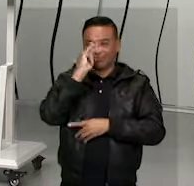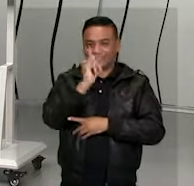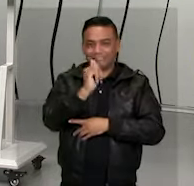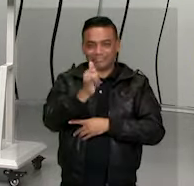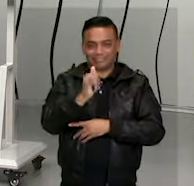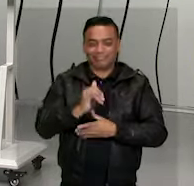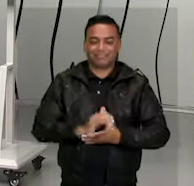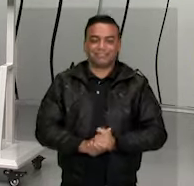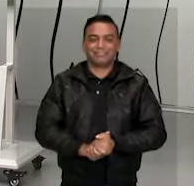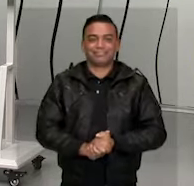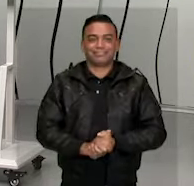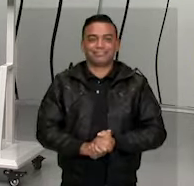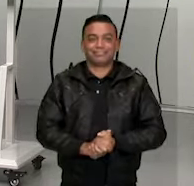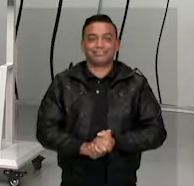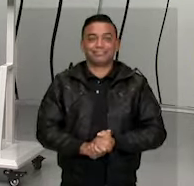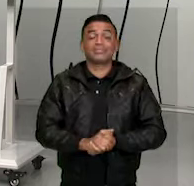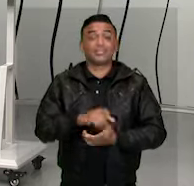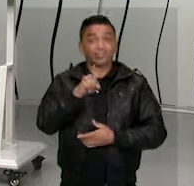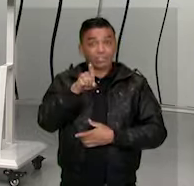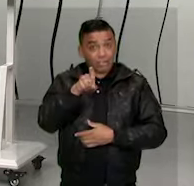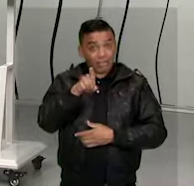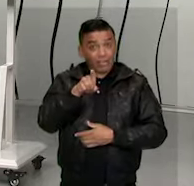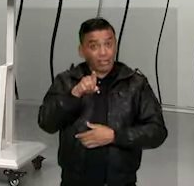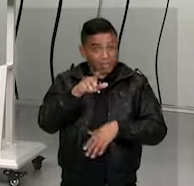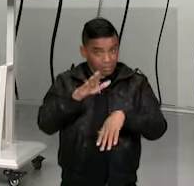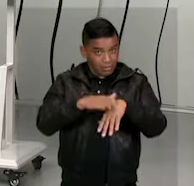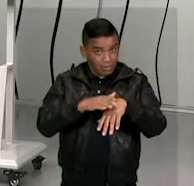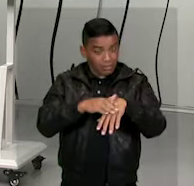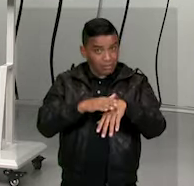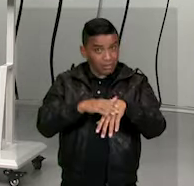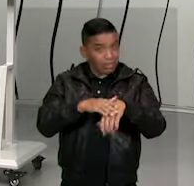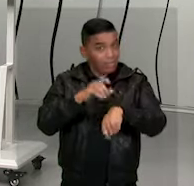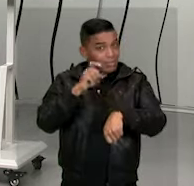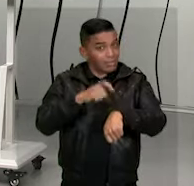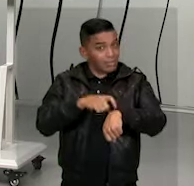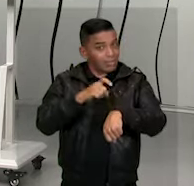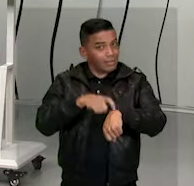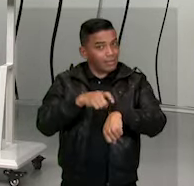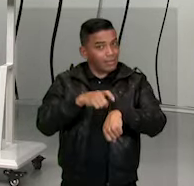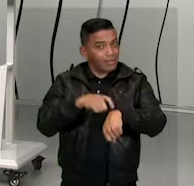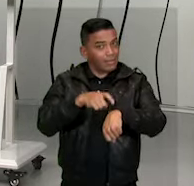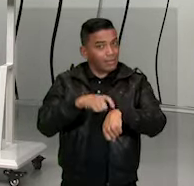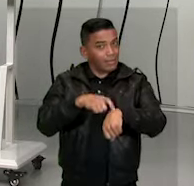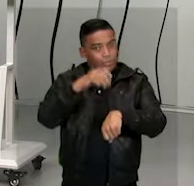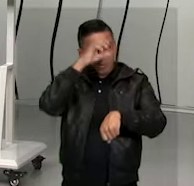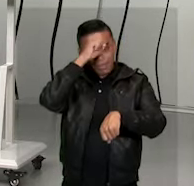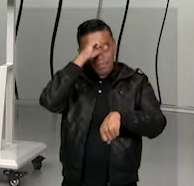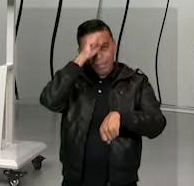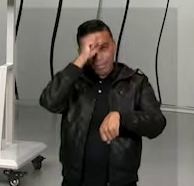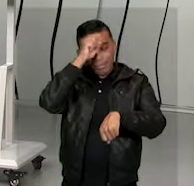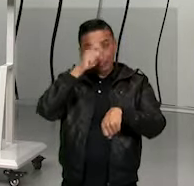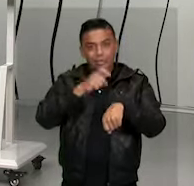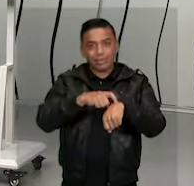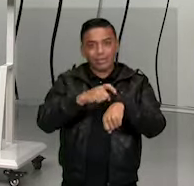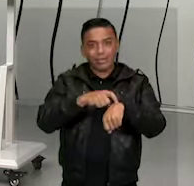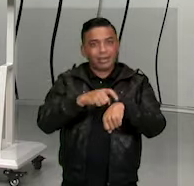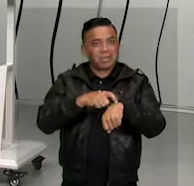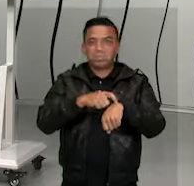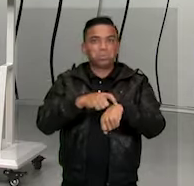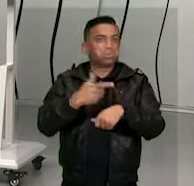trama. E você vai demarcar o tempo, como está aqui. Você aprendeu que a temporalidade é